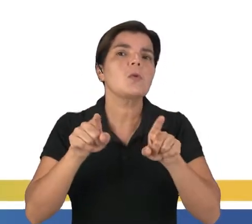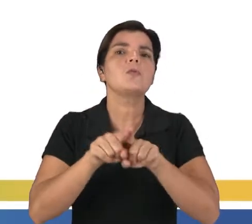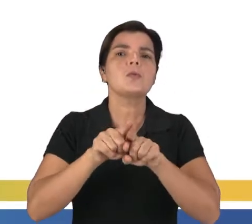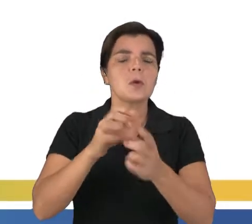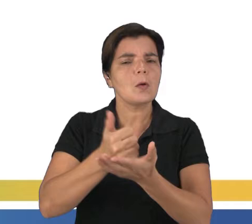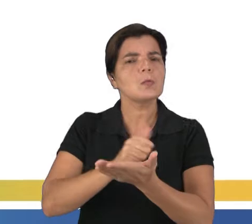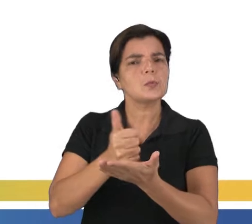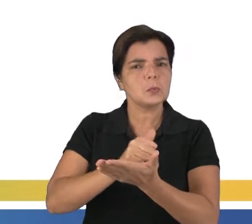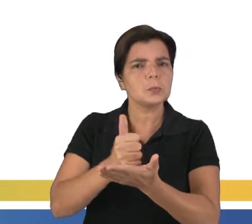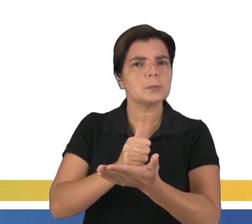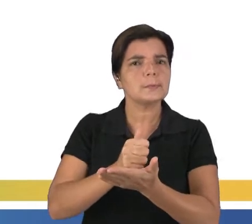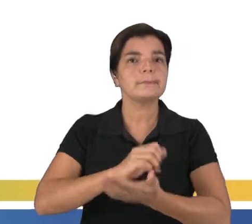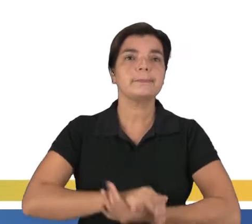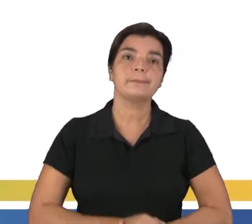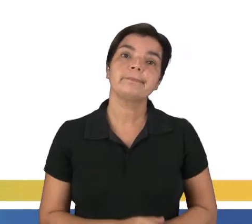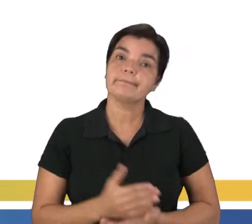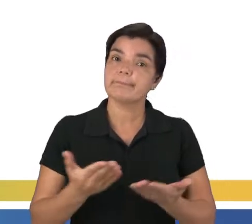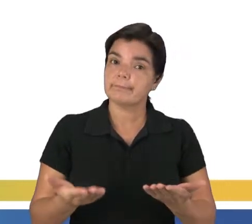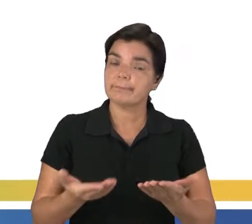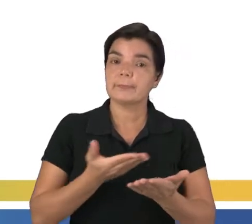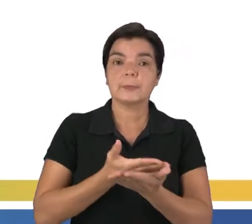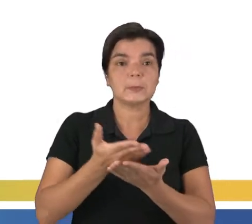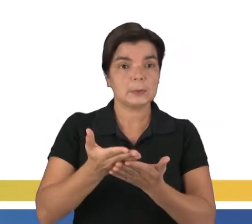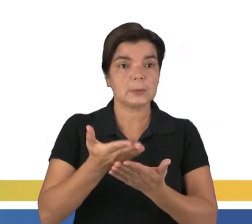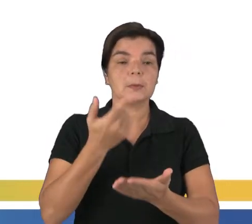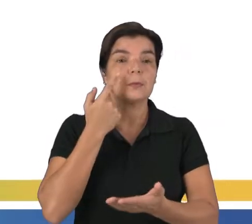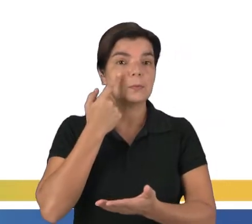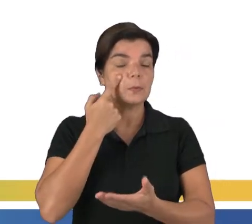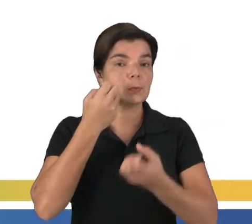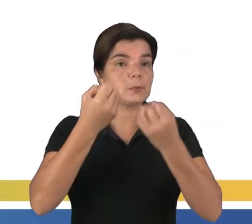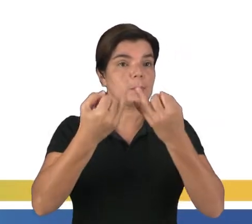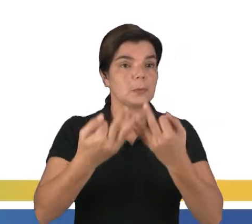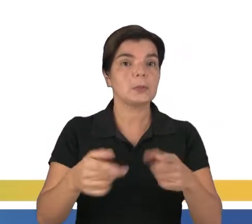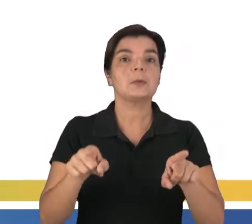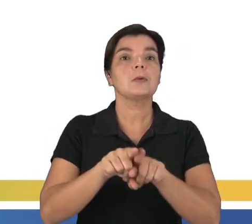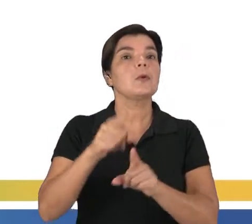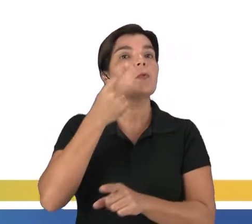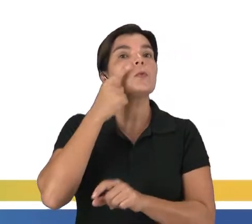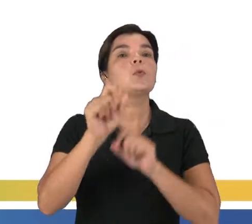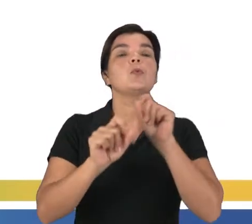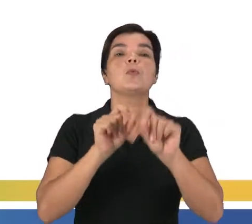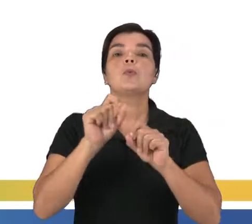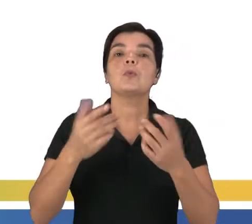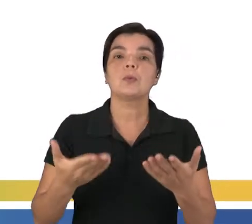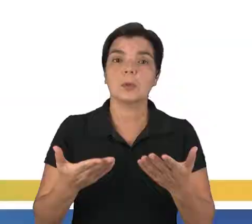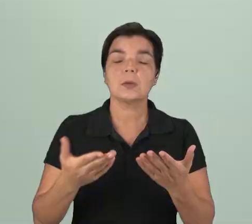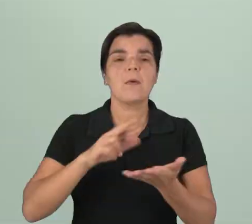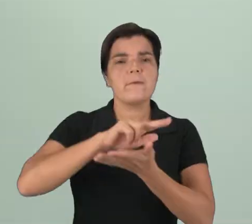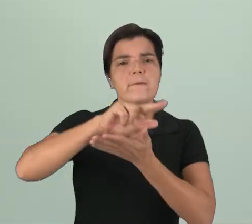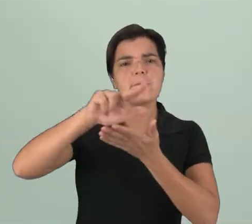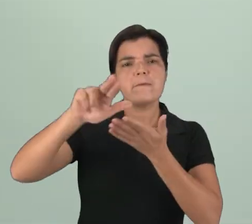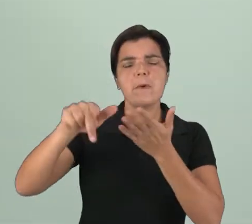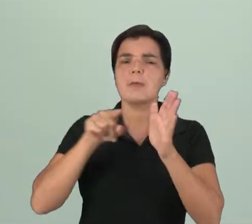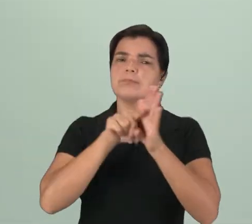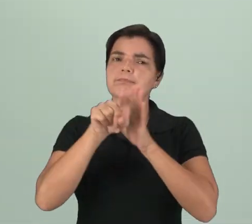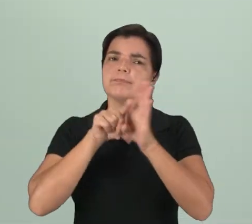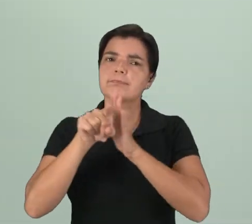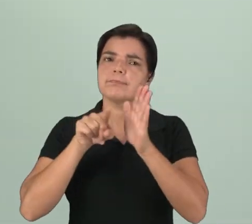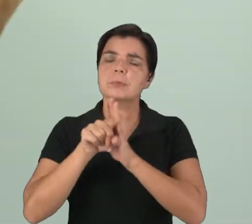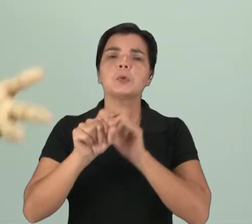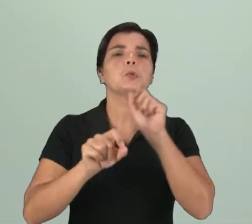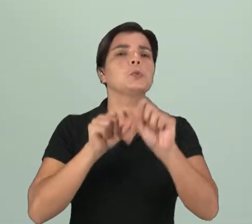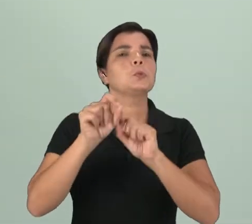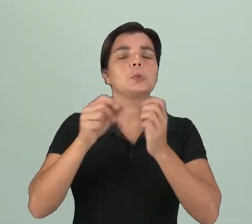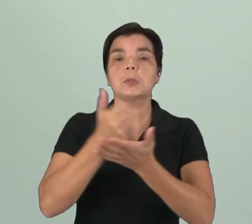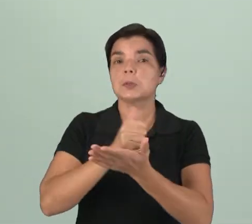que são jogos eletrônicos? Então, antes da gente ver essa conceituação, você viu que a gente já viu várias perguntas, né? O